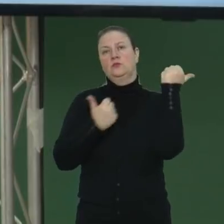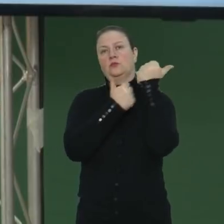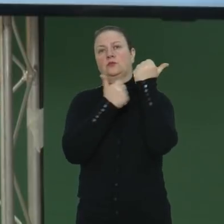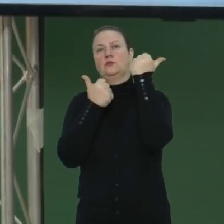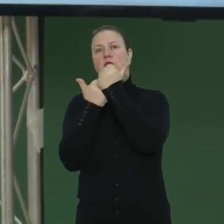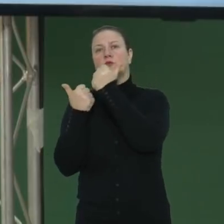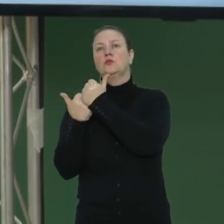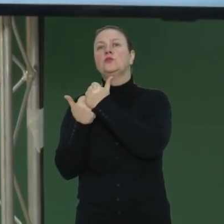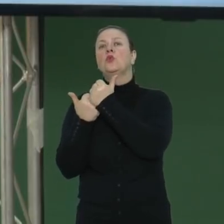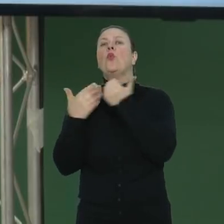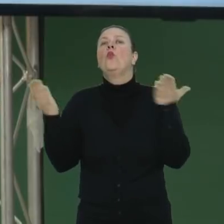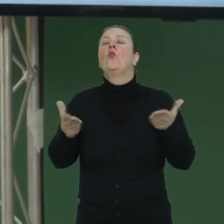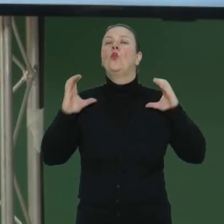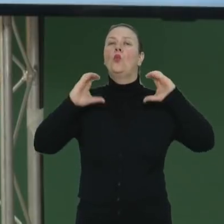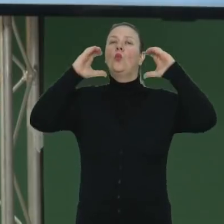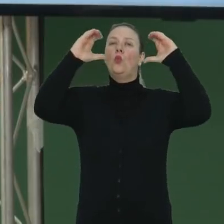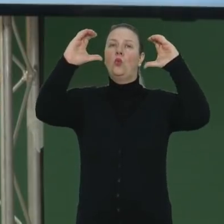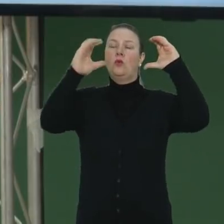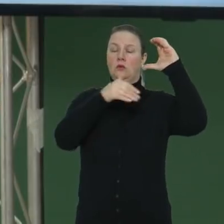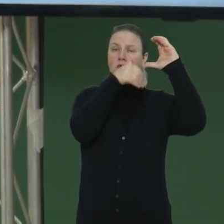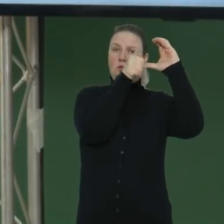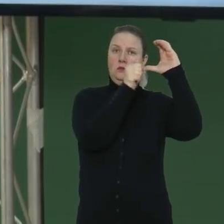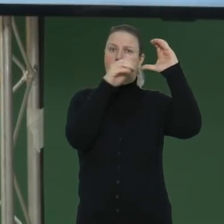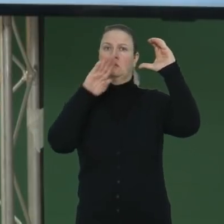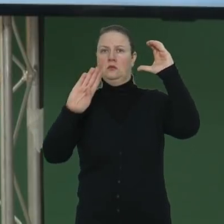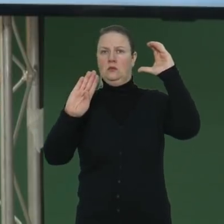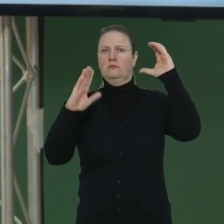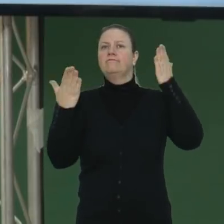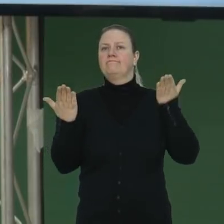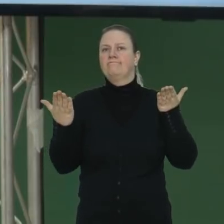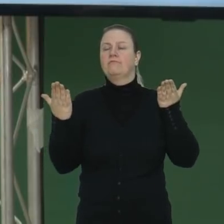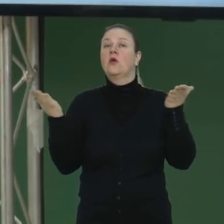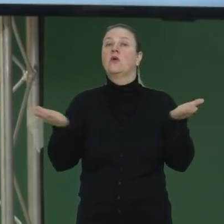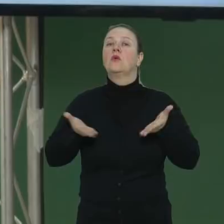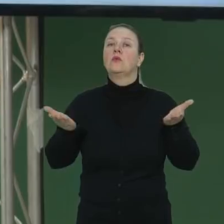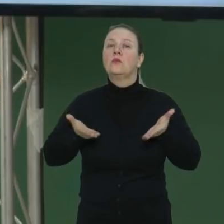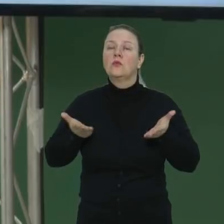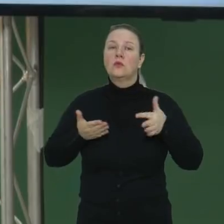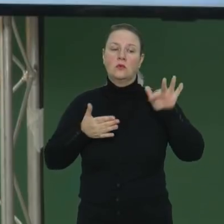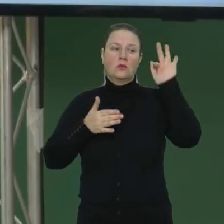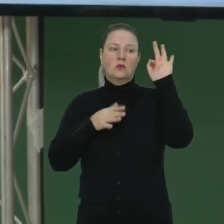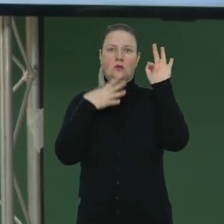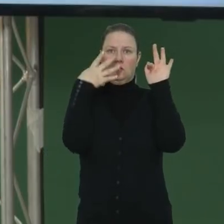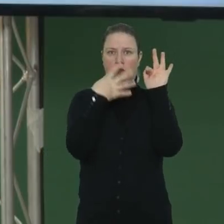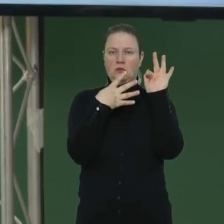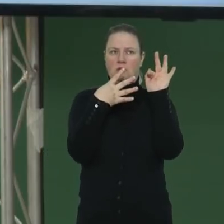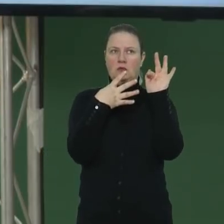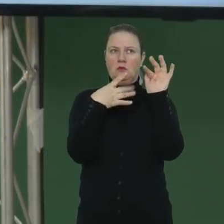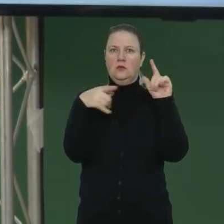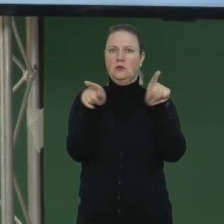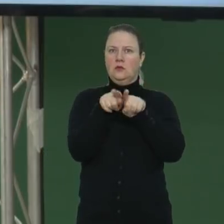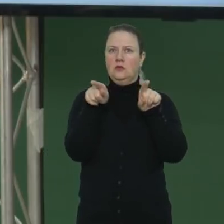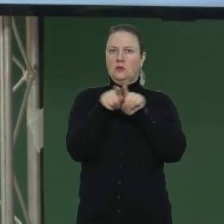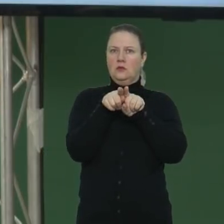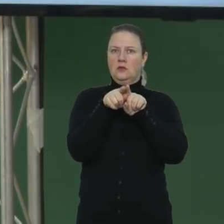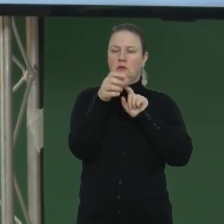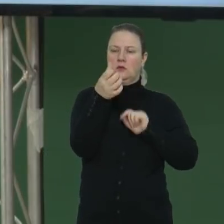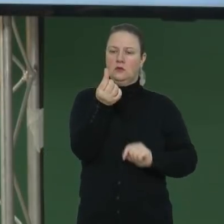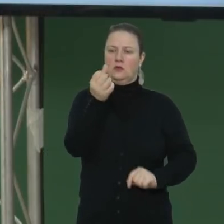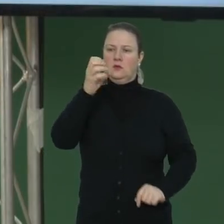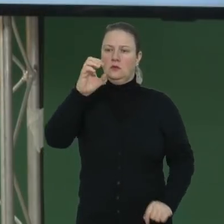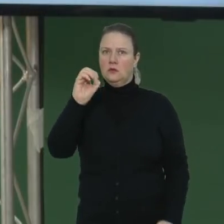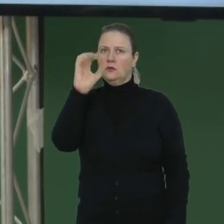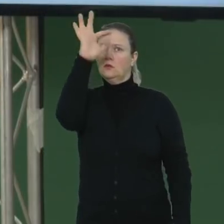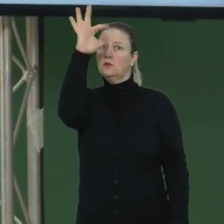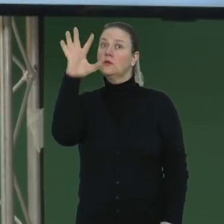na minha função, o A e o B. E chegando aqui, eu tenho aqui o quê? Que o meu f de 4 vai ser o quê? Igual a